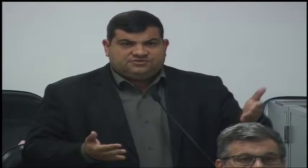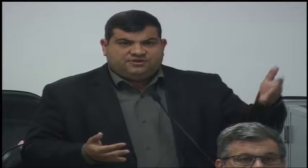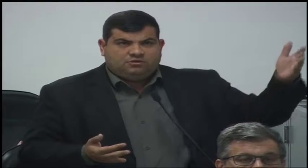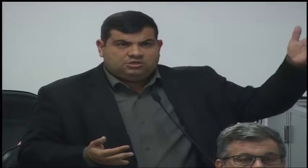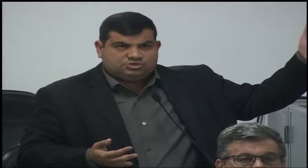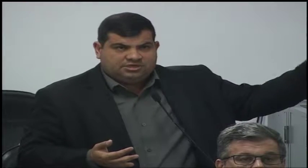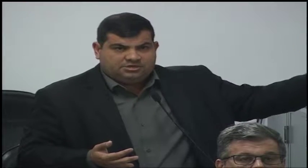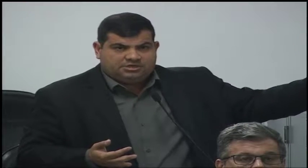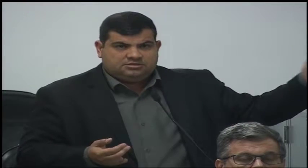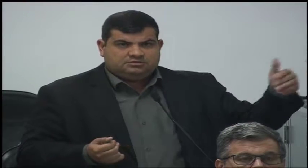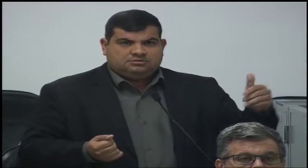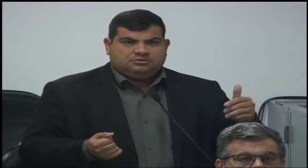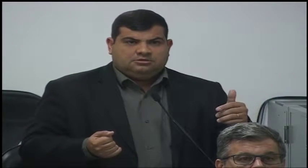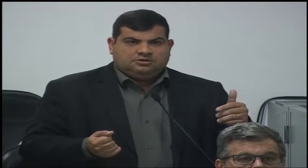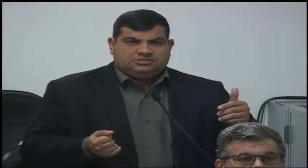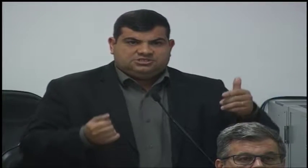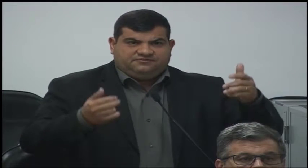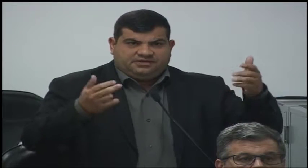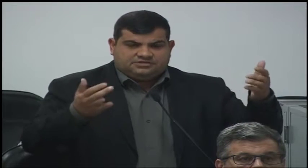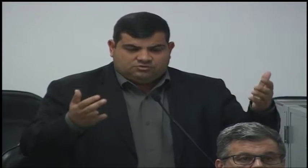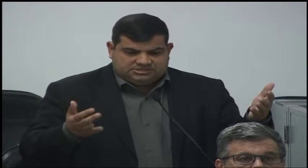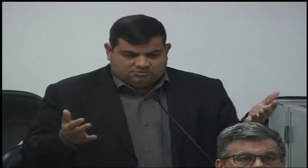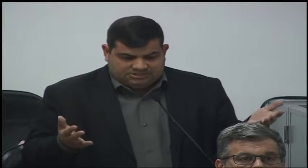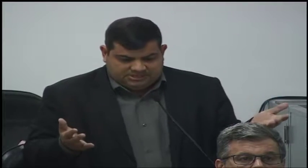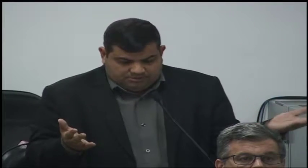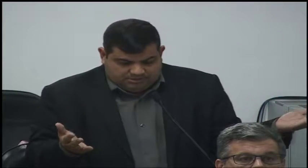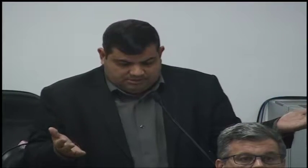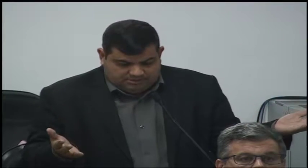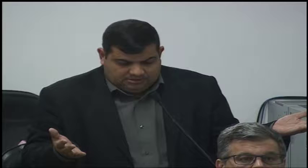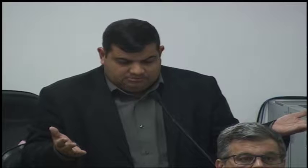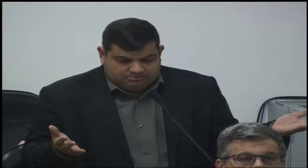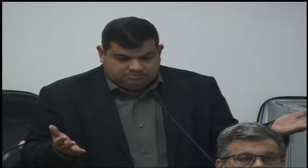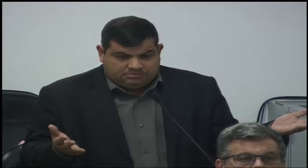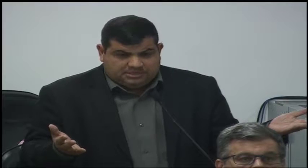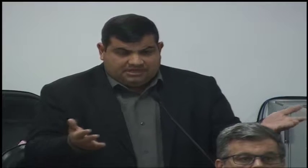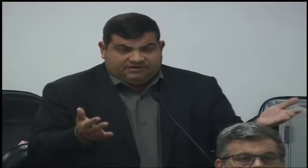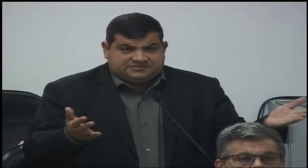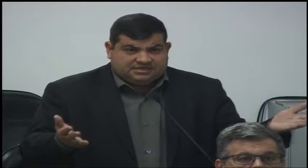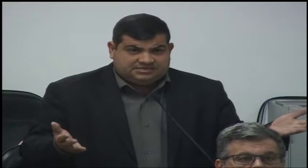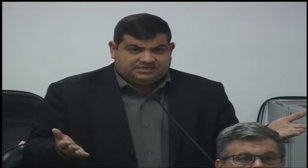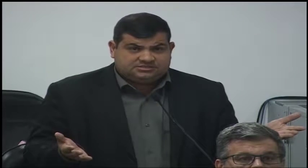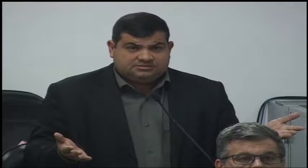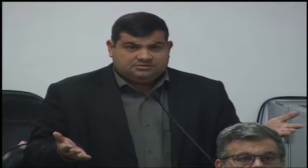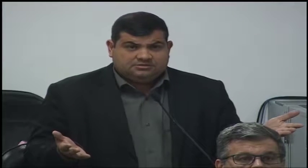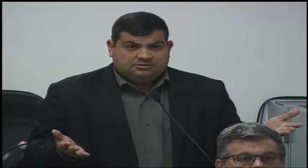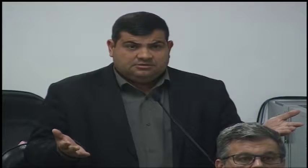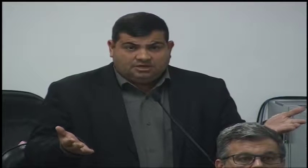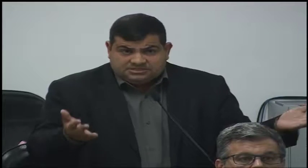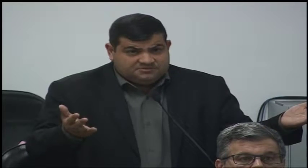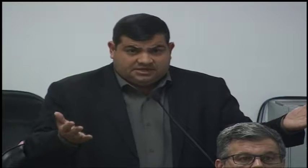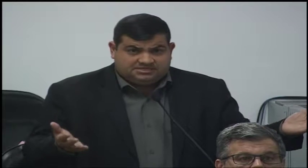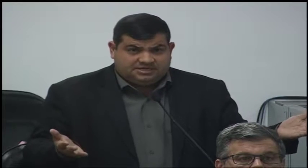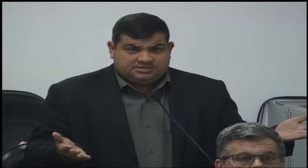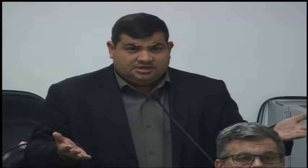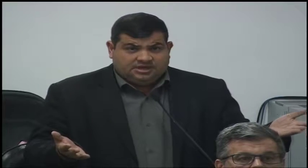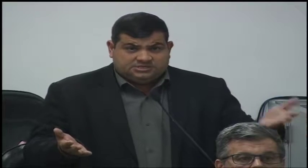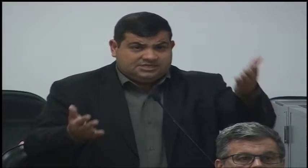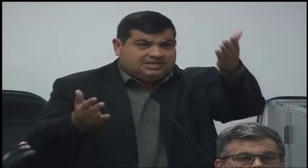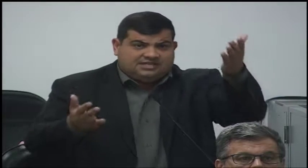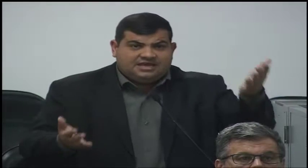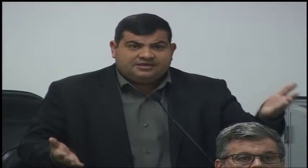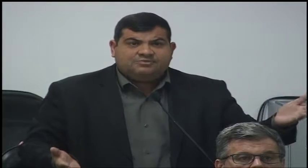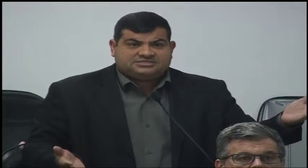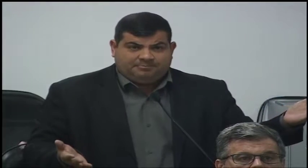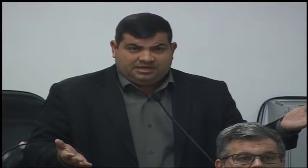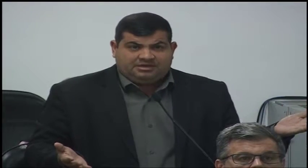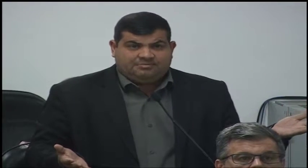A gente vê ônibus quebrando, a gente vê as coisas acontecendo e quem que vai fiscalizar isso? Nós temos que fiscalizar isso. A senhora